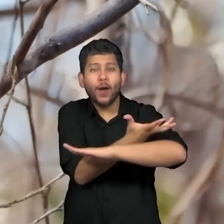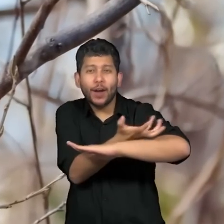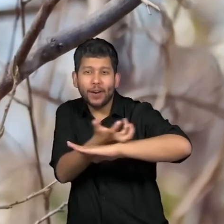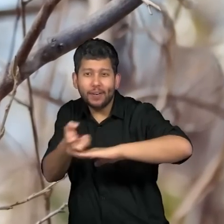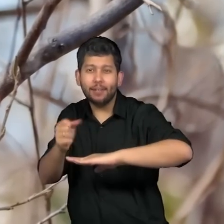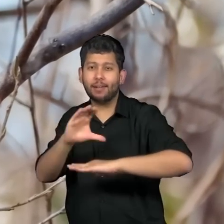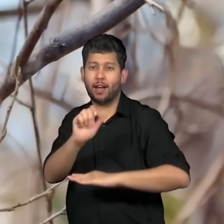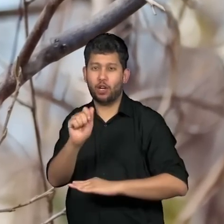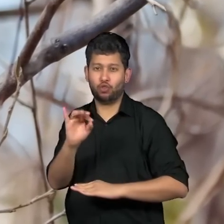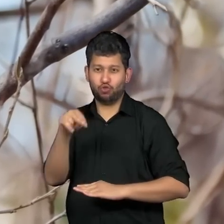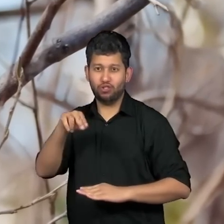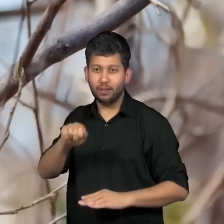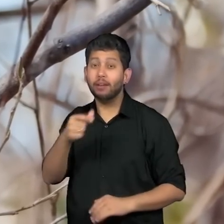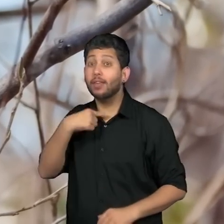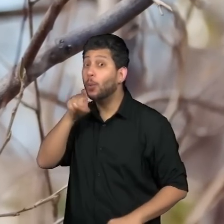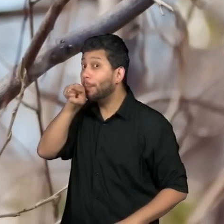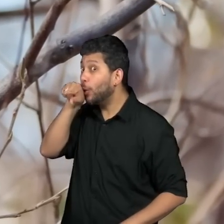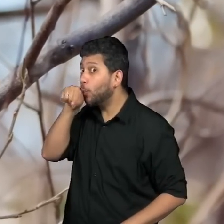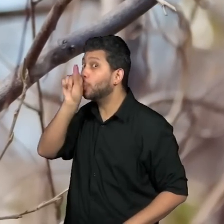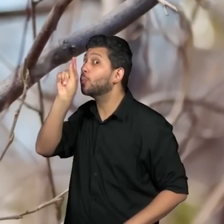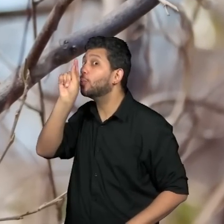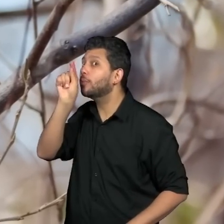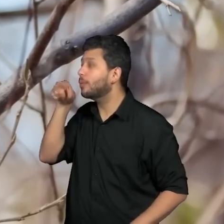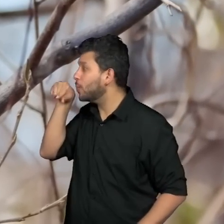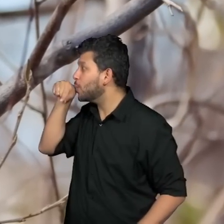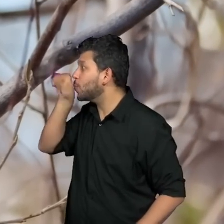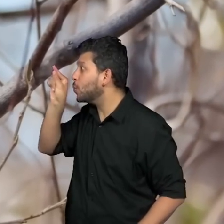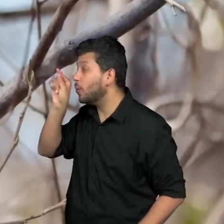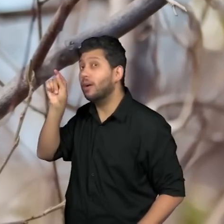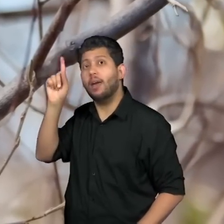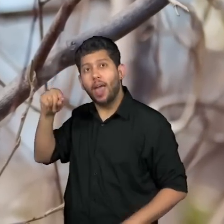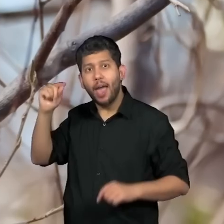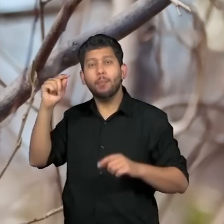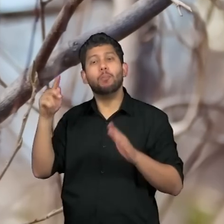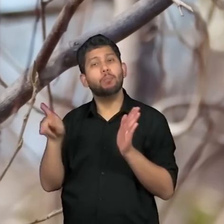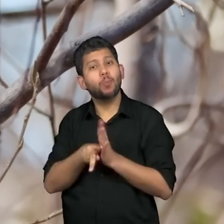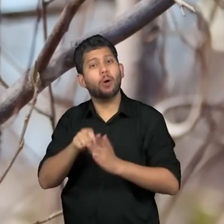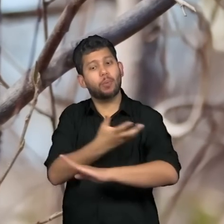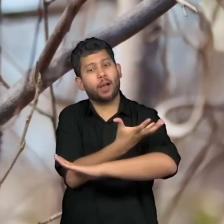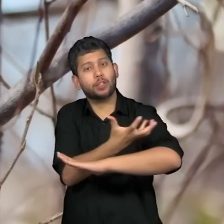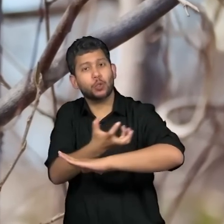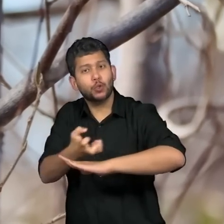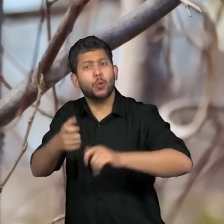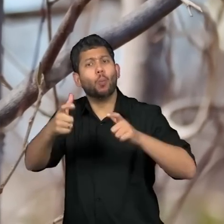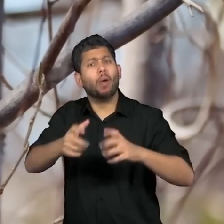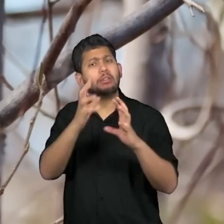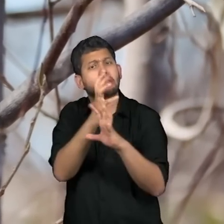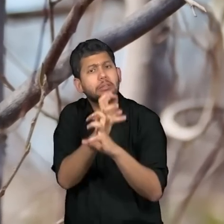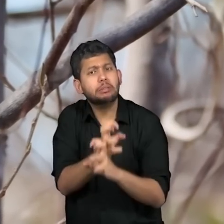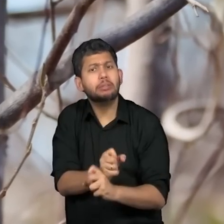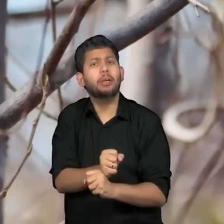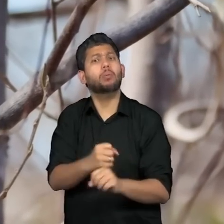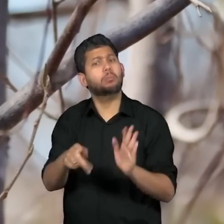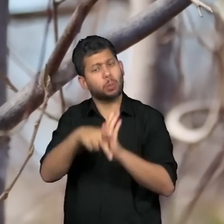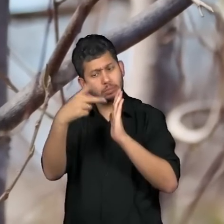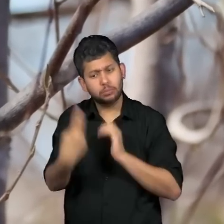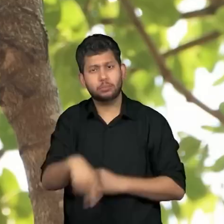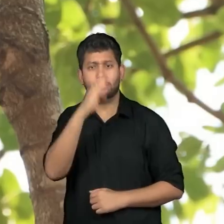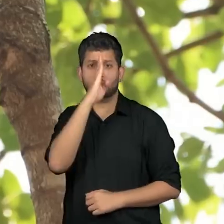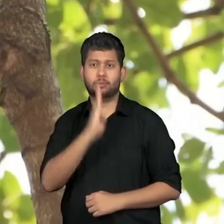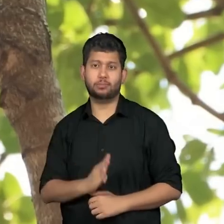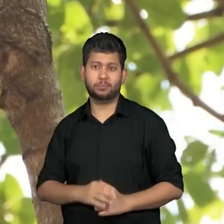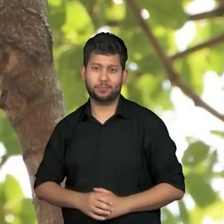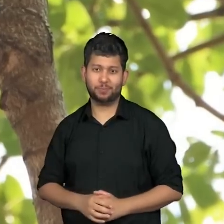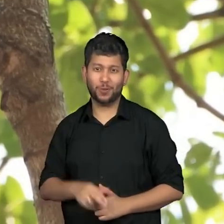registramos o bico virado da Caatinga, que é um passarinho endêmico da Caatinga em matas secas, também genuinamente brasileiro.